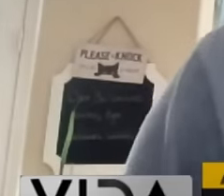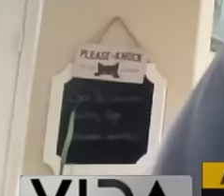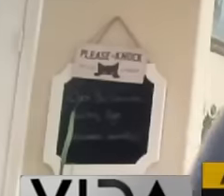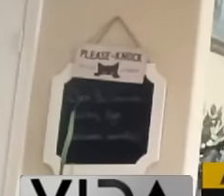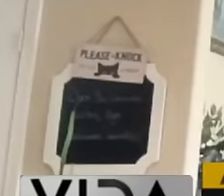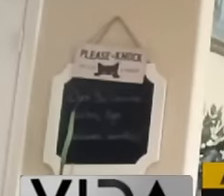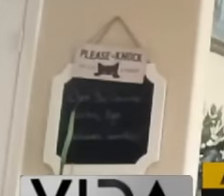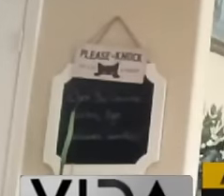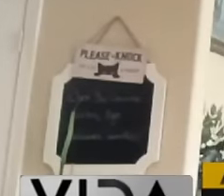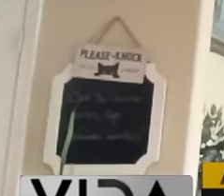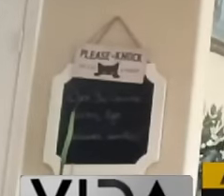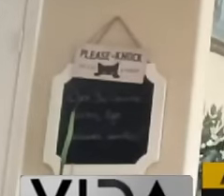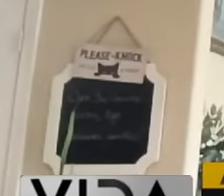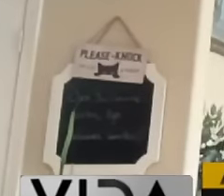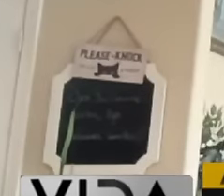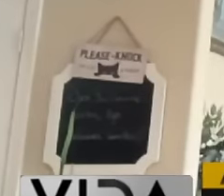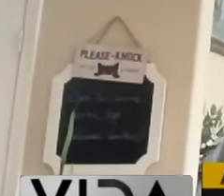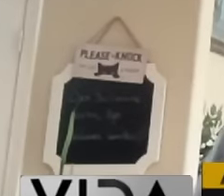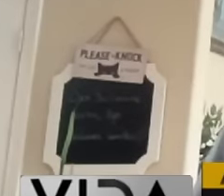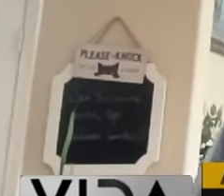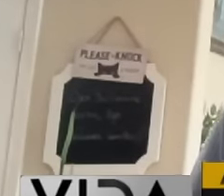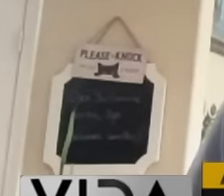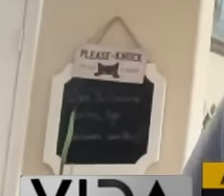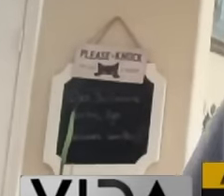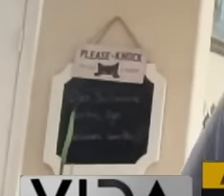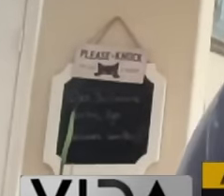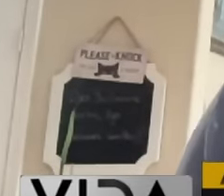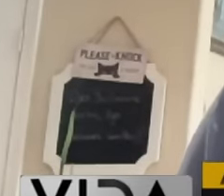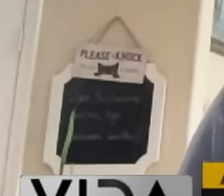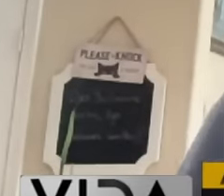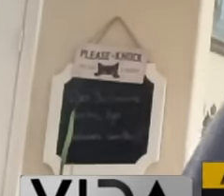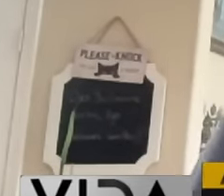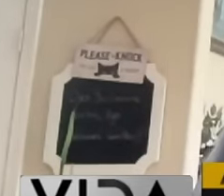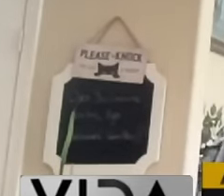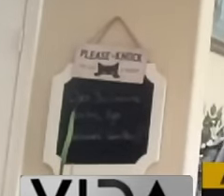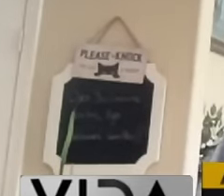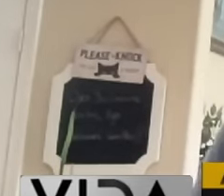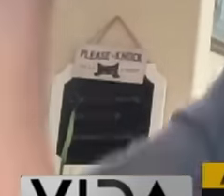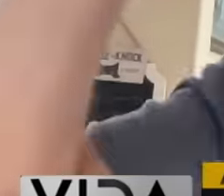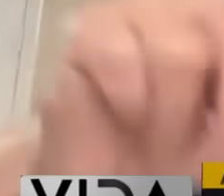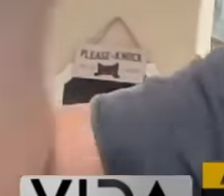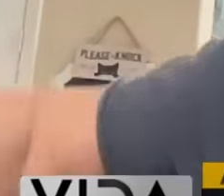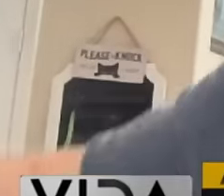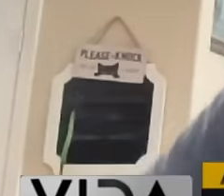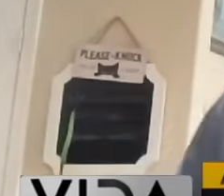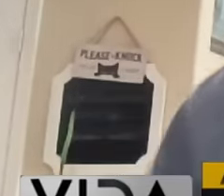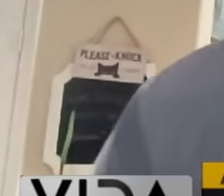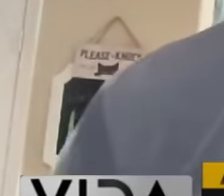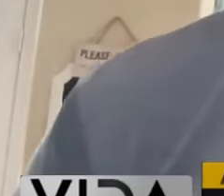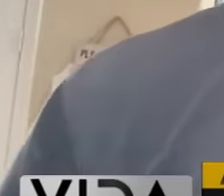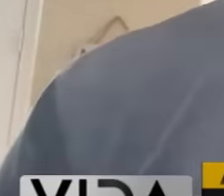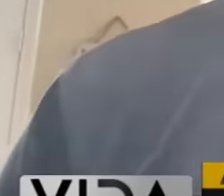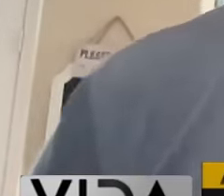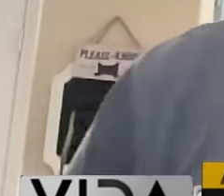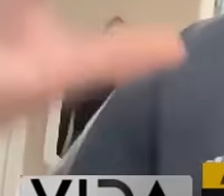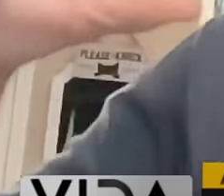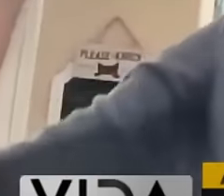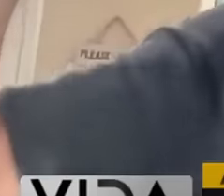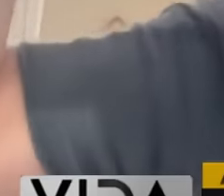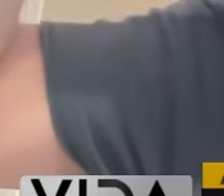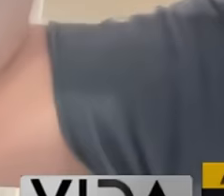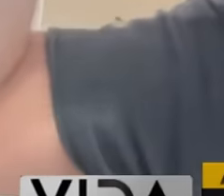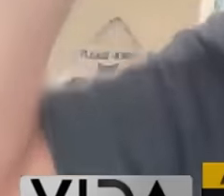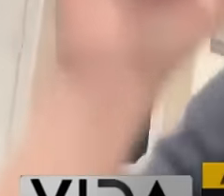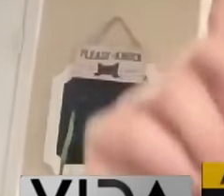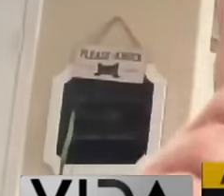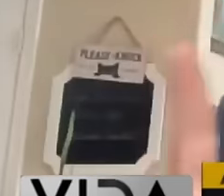passaporte, eles teriam ido ao Brasil. Teriam sido presos os dois. Os dois estariam presos hoje. Então,